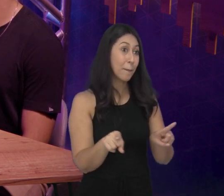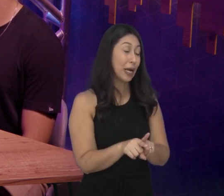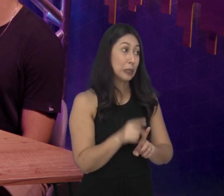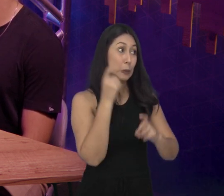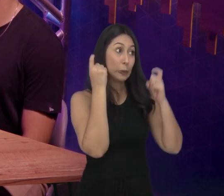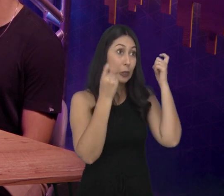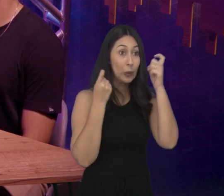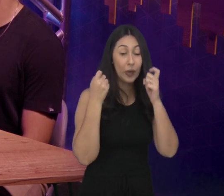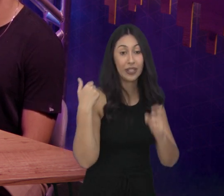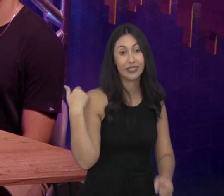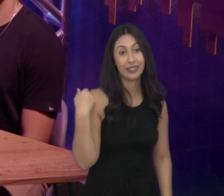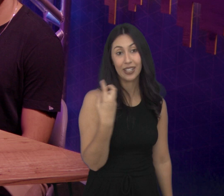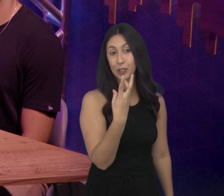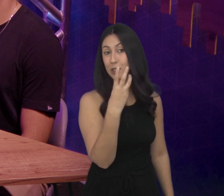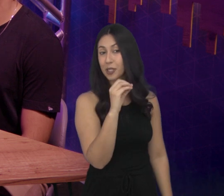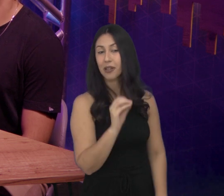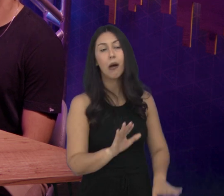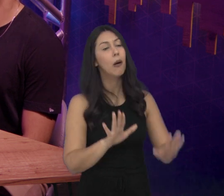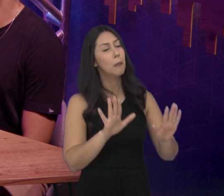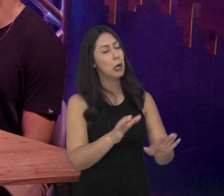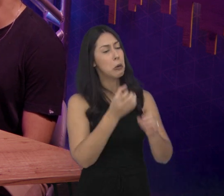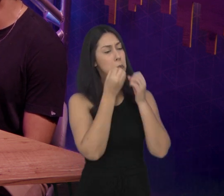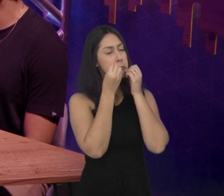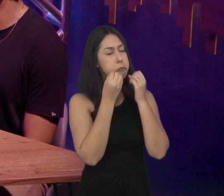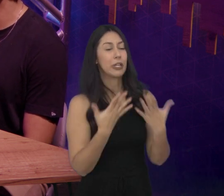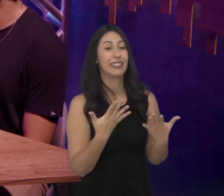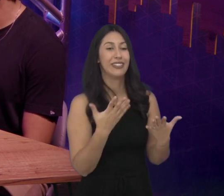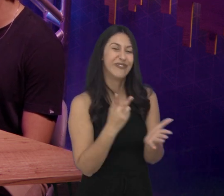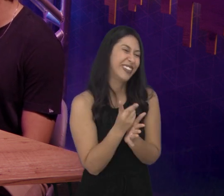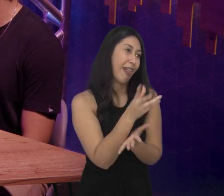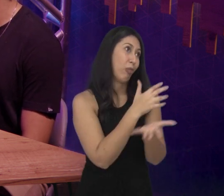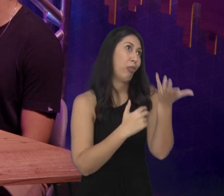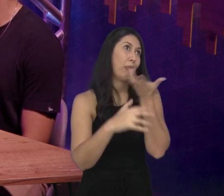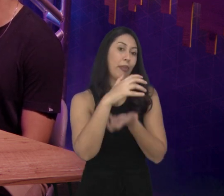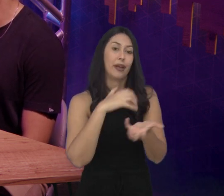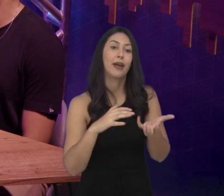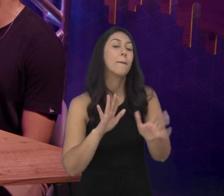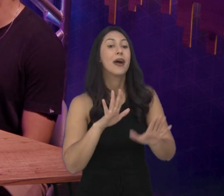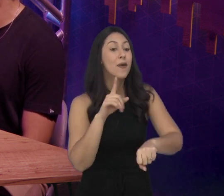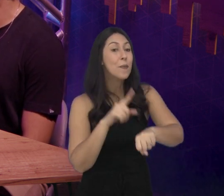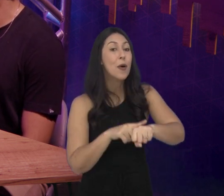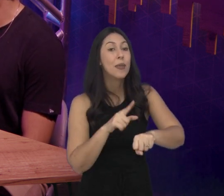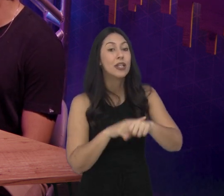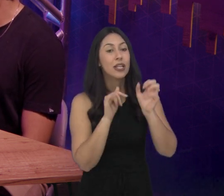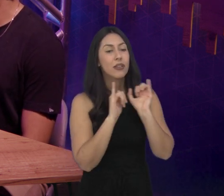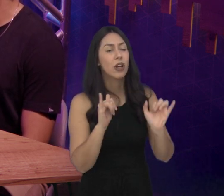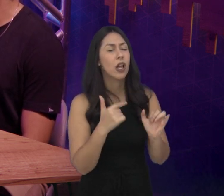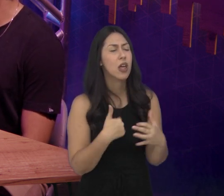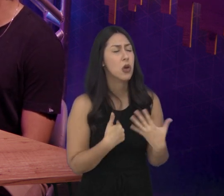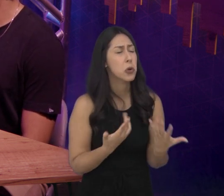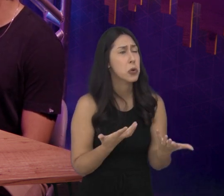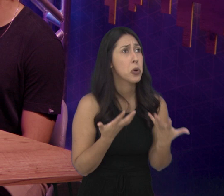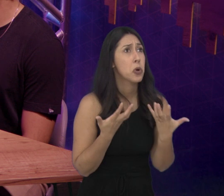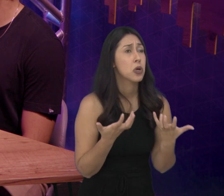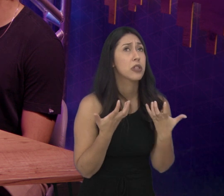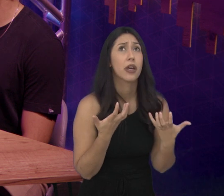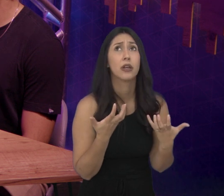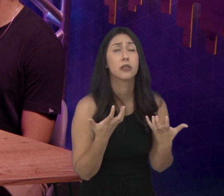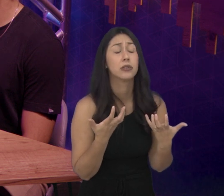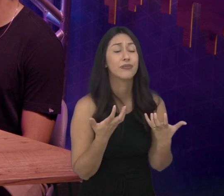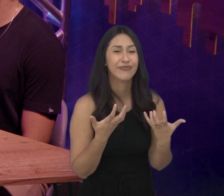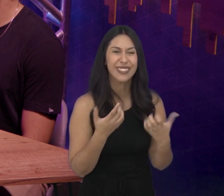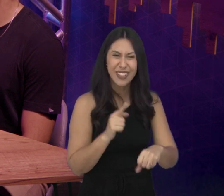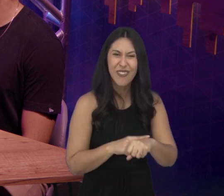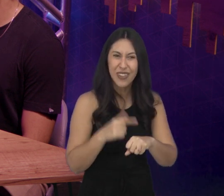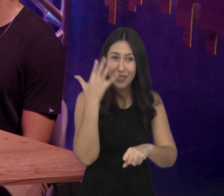vivendo a crise dos 30 e muito bem. Ela vive de uma forma caótica. E tem um momento em que ela fala que tudo que ela quer da vida,